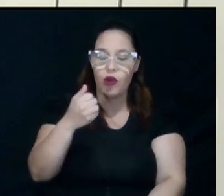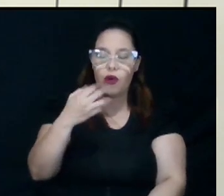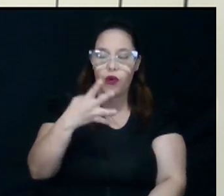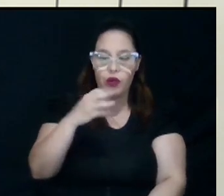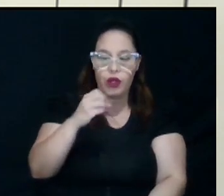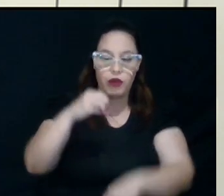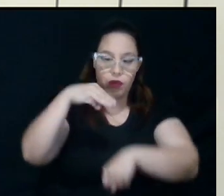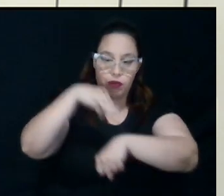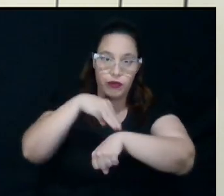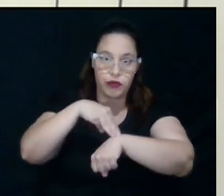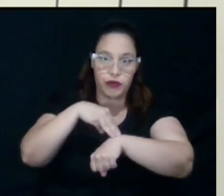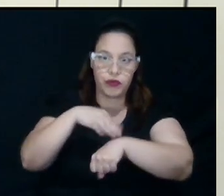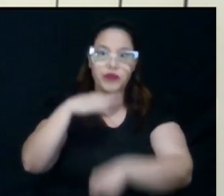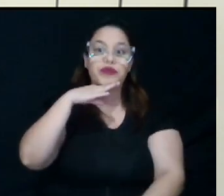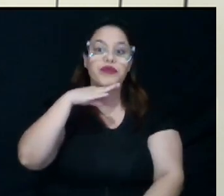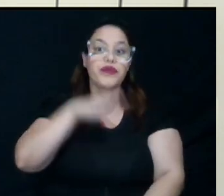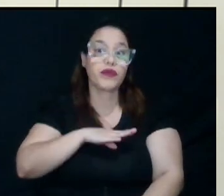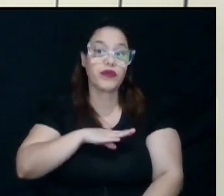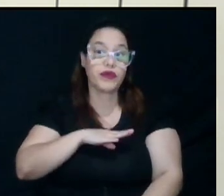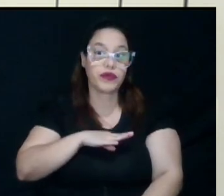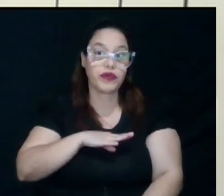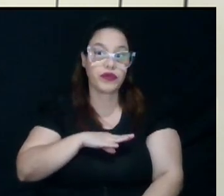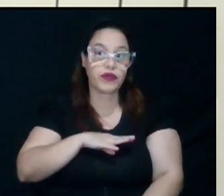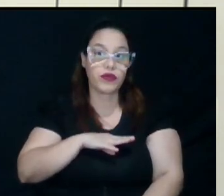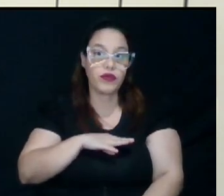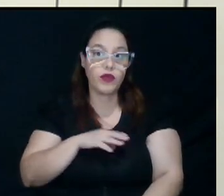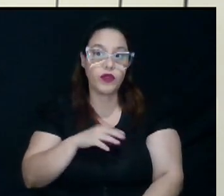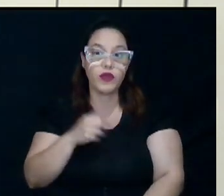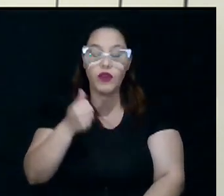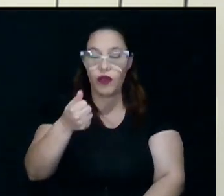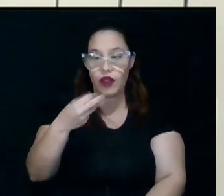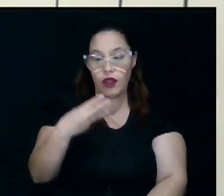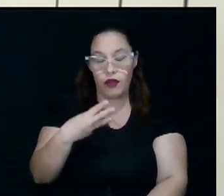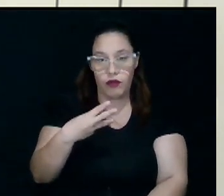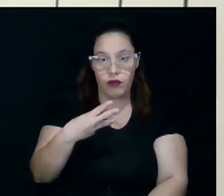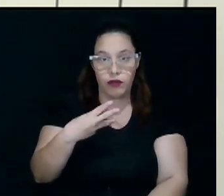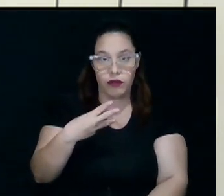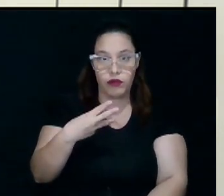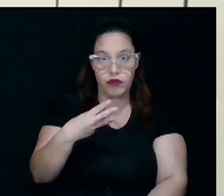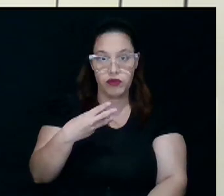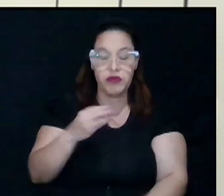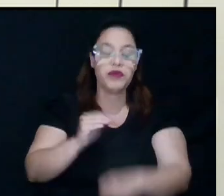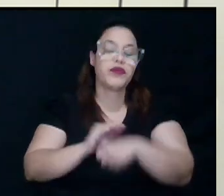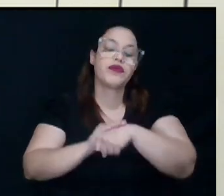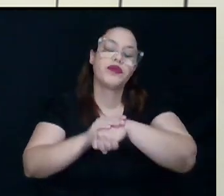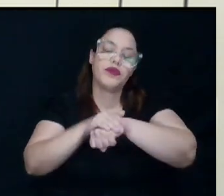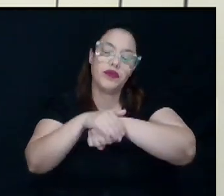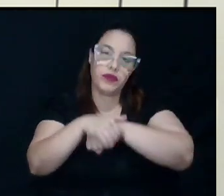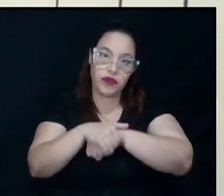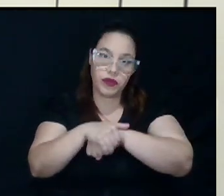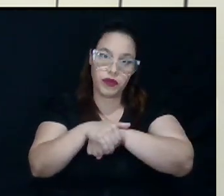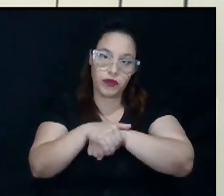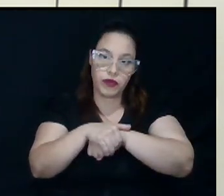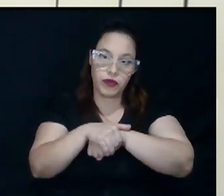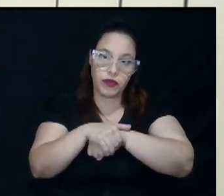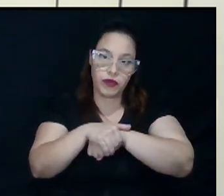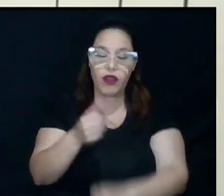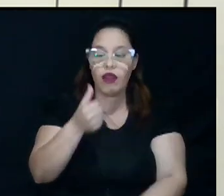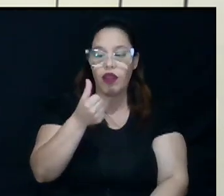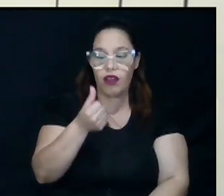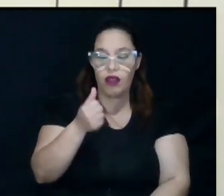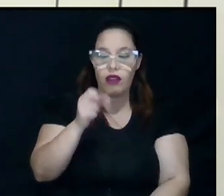começa 1h30 e vai até às 5h10. E tem o período da noite, com as aulas começando às 6h50 até